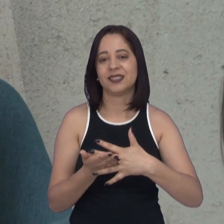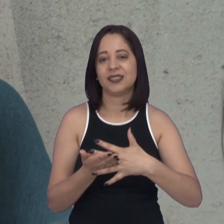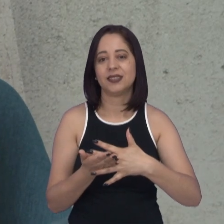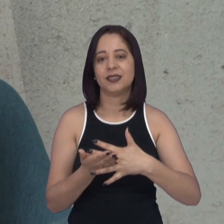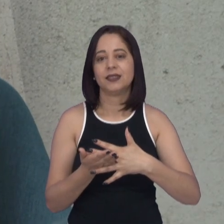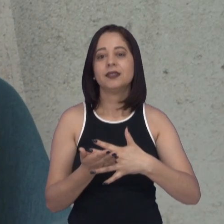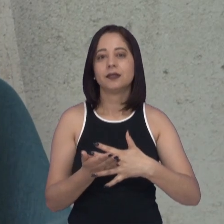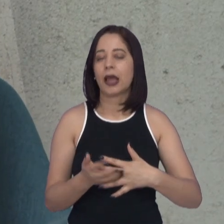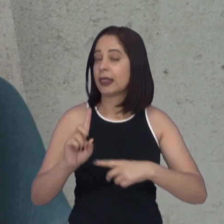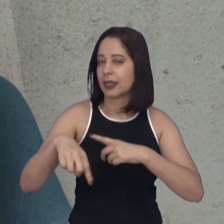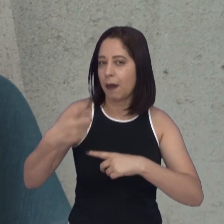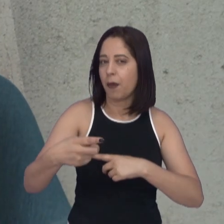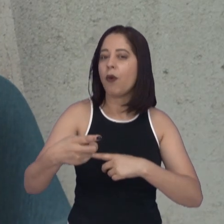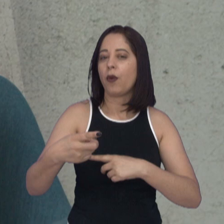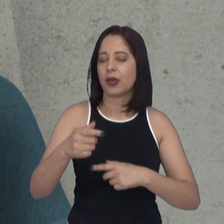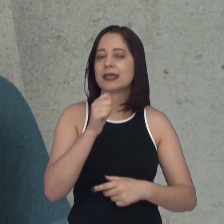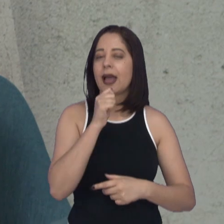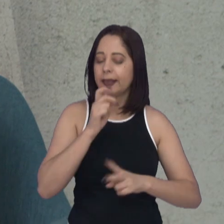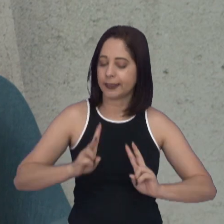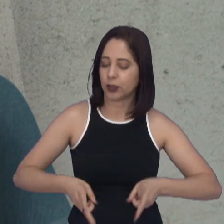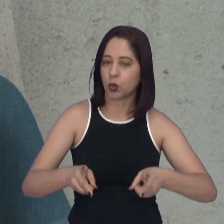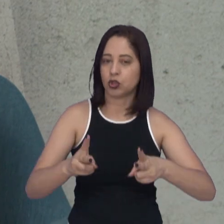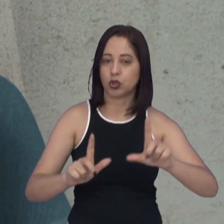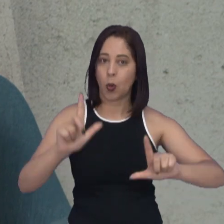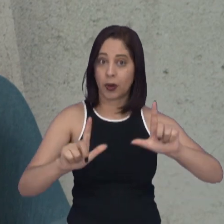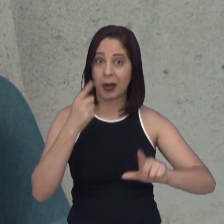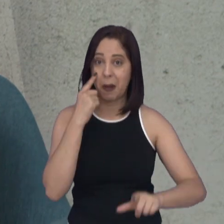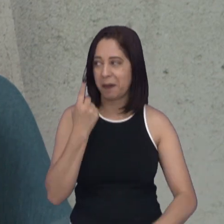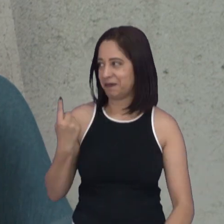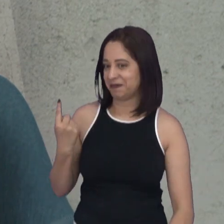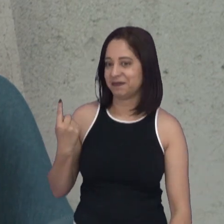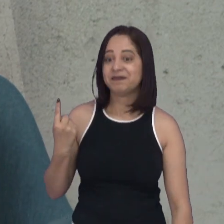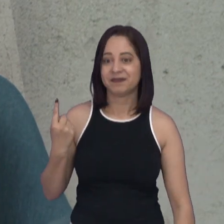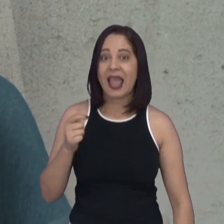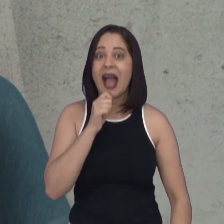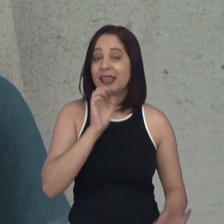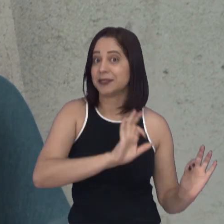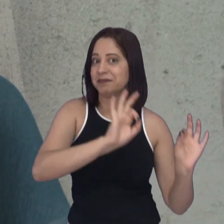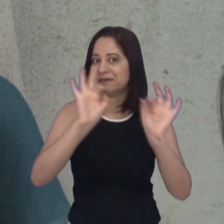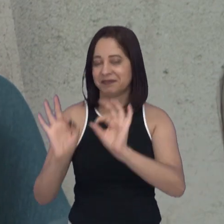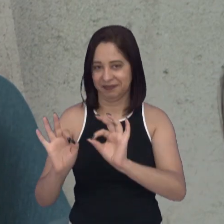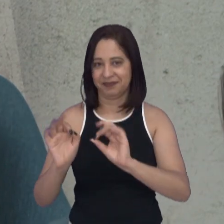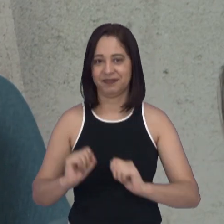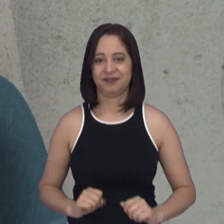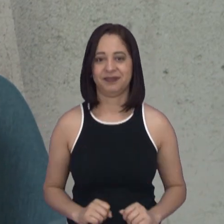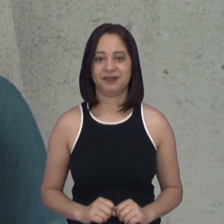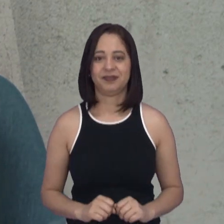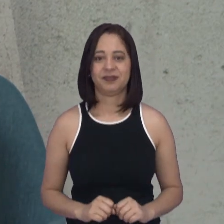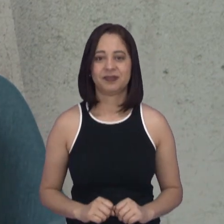intervalo. Então, já tem mais Estação Mercado por aqui. Então, dá só uma olhada no que você ainda vai ver por aqui, por